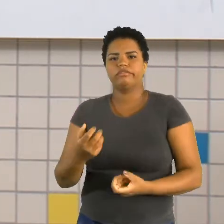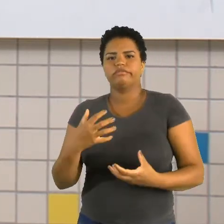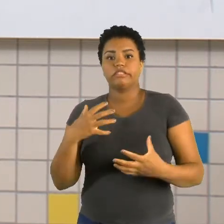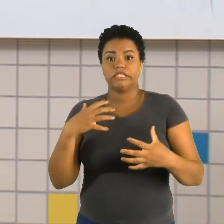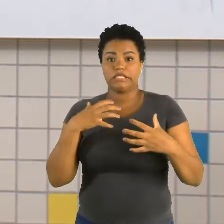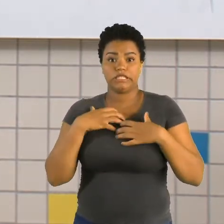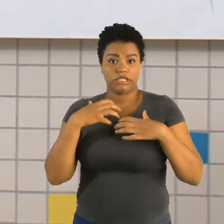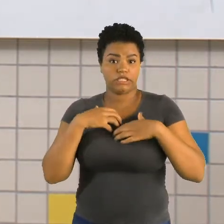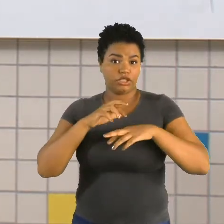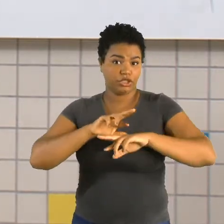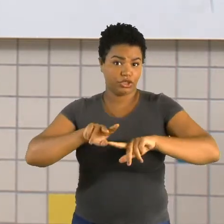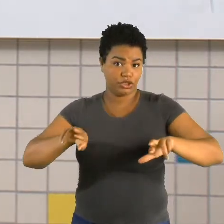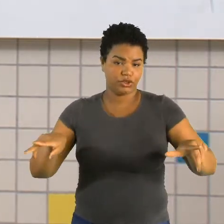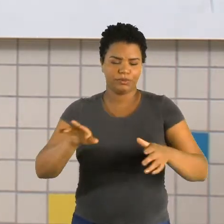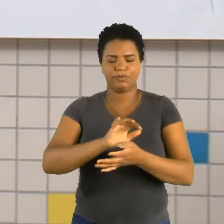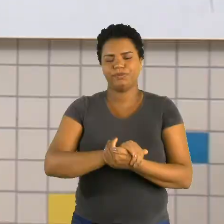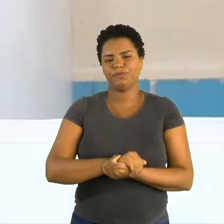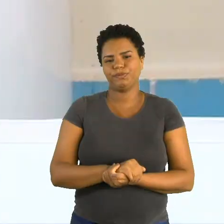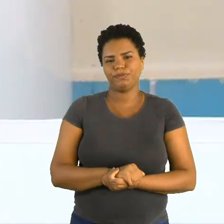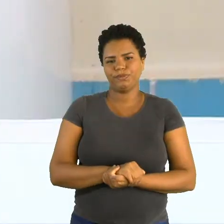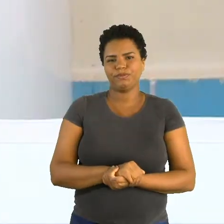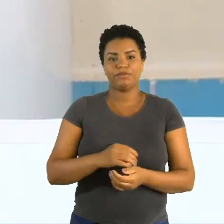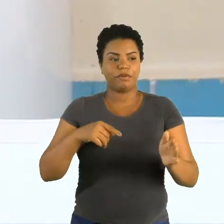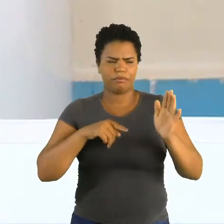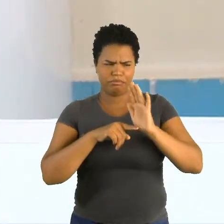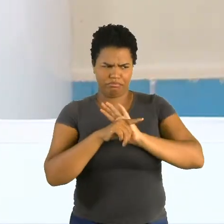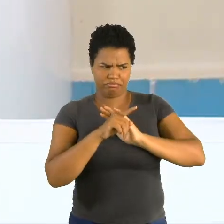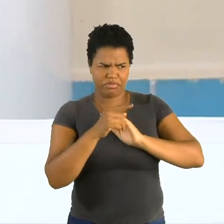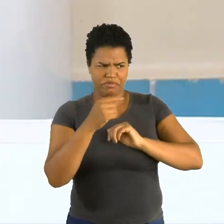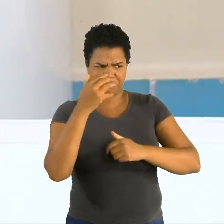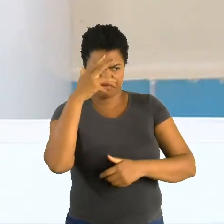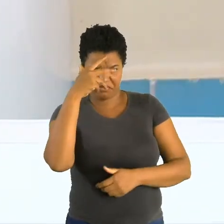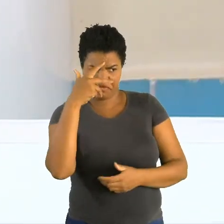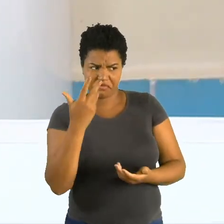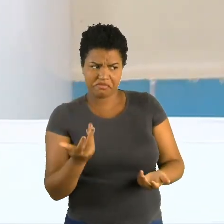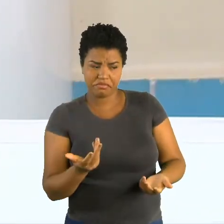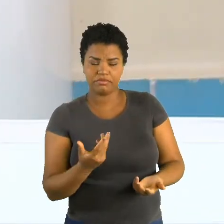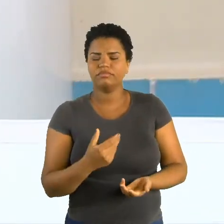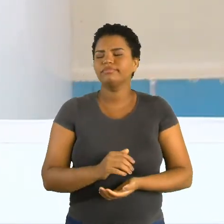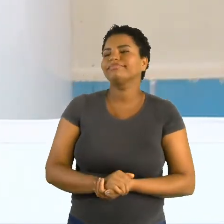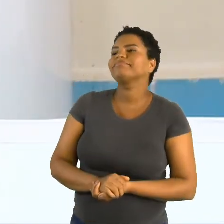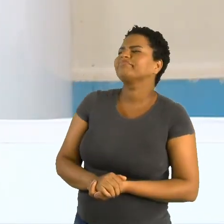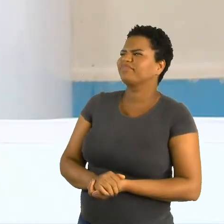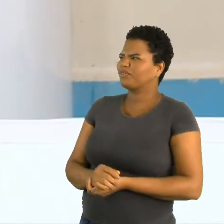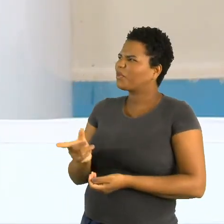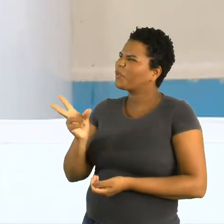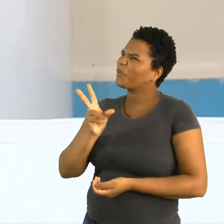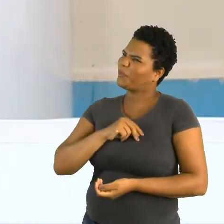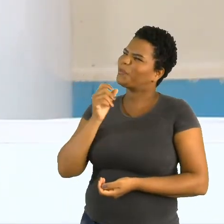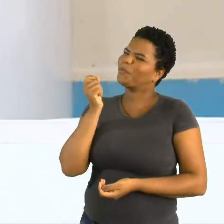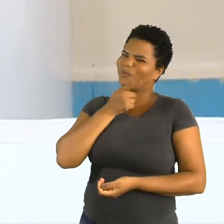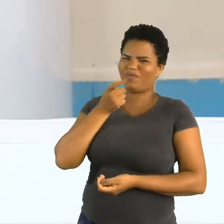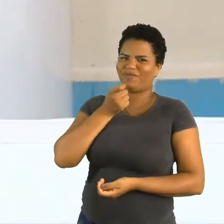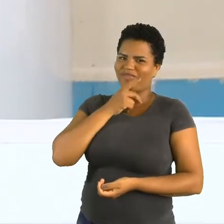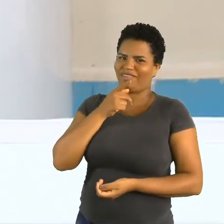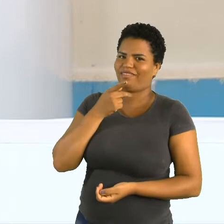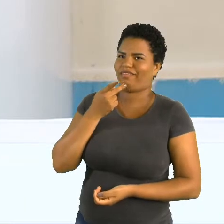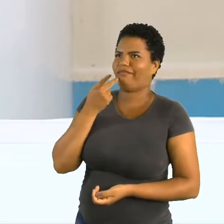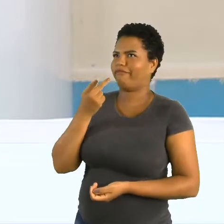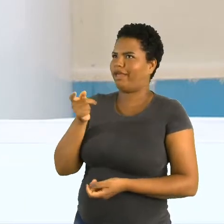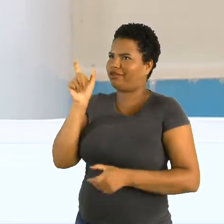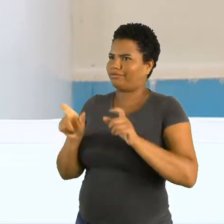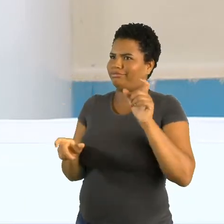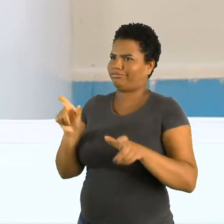sensações. Alguma pergunta, Fava? Prof, que engraçado, né? As falas das personagens vêm dentro